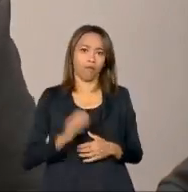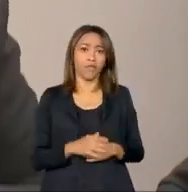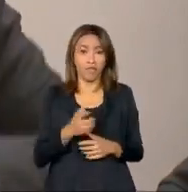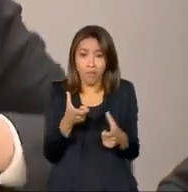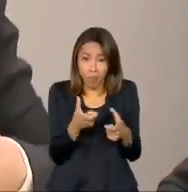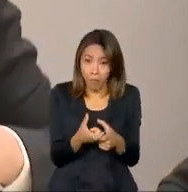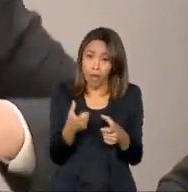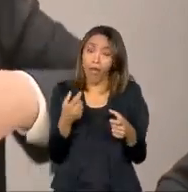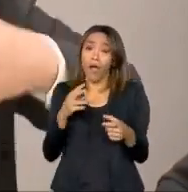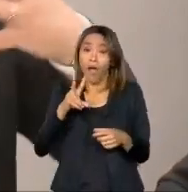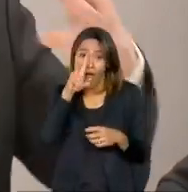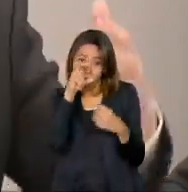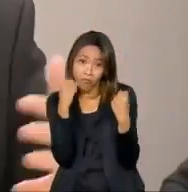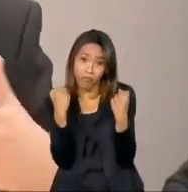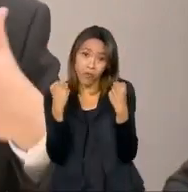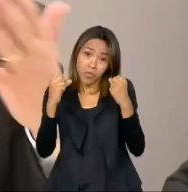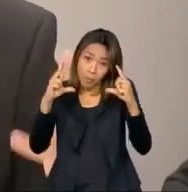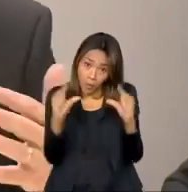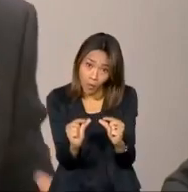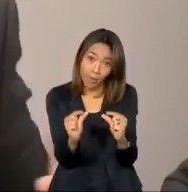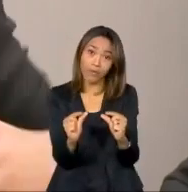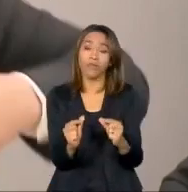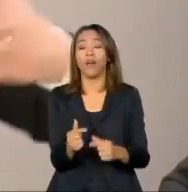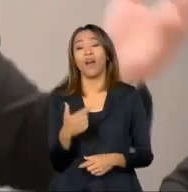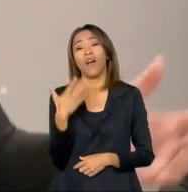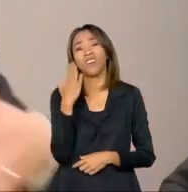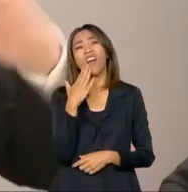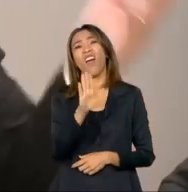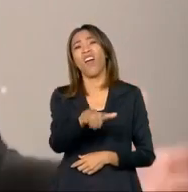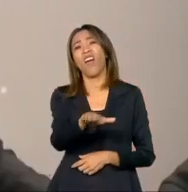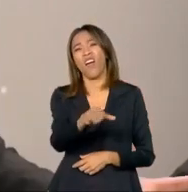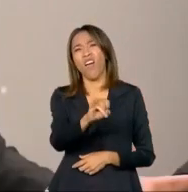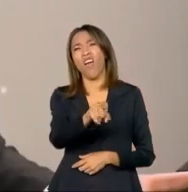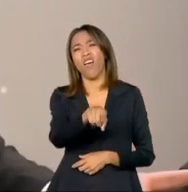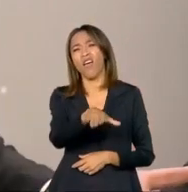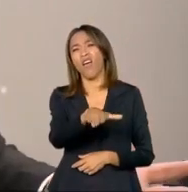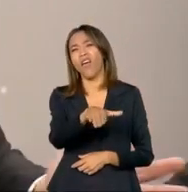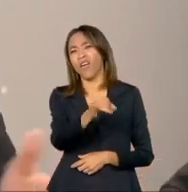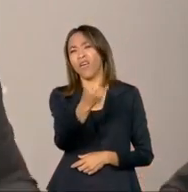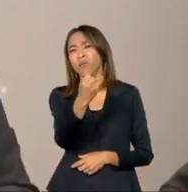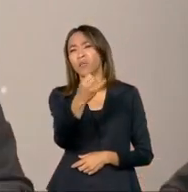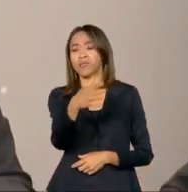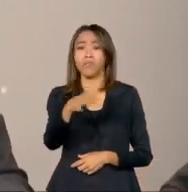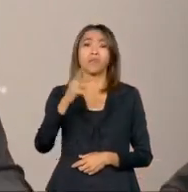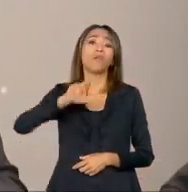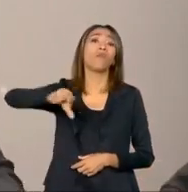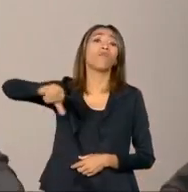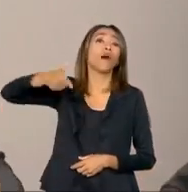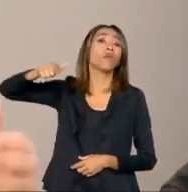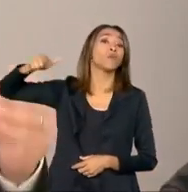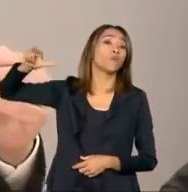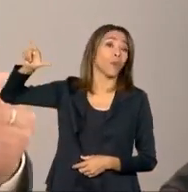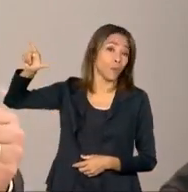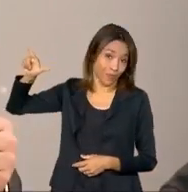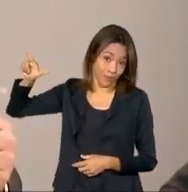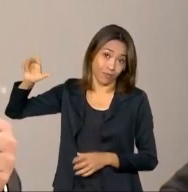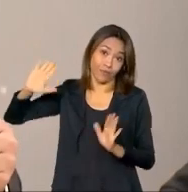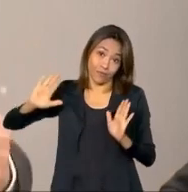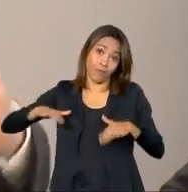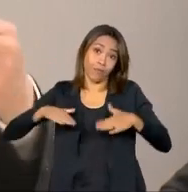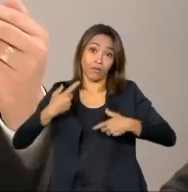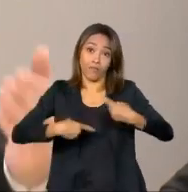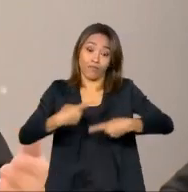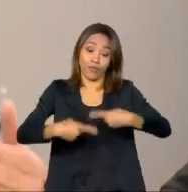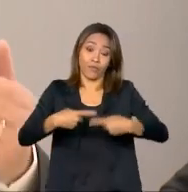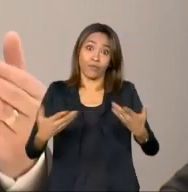é menor, aquilo fica... Todo mundo sabe que é importante, mas tem diversos assuntos importantes. Basta ver as condições